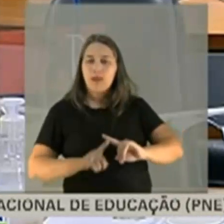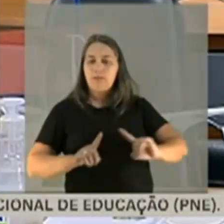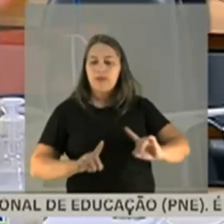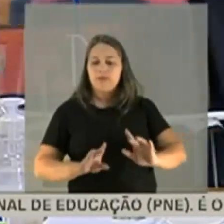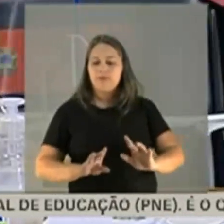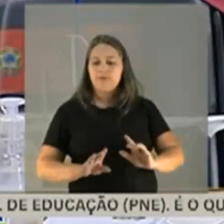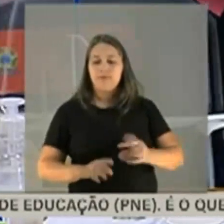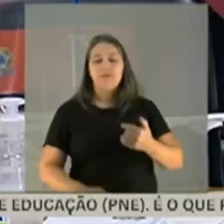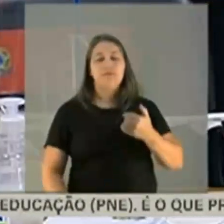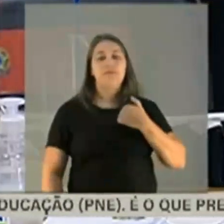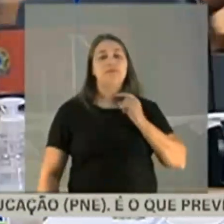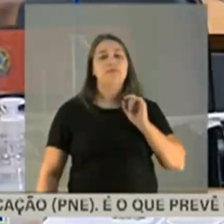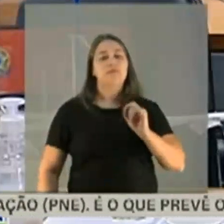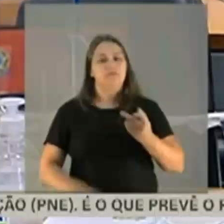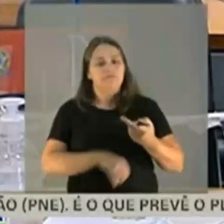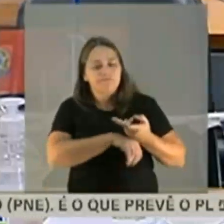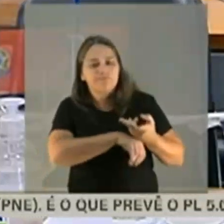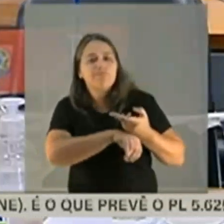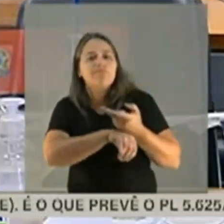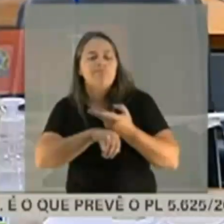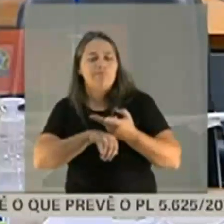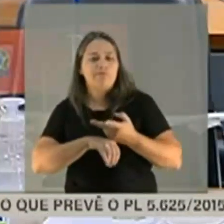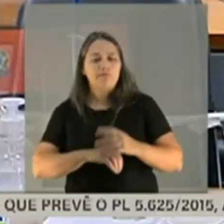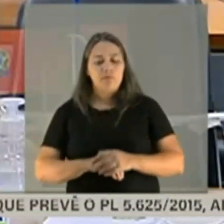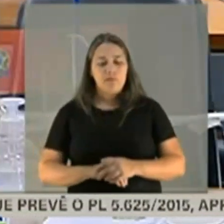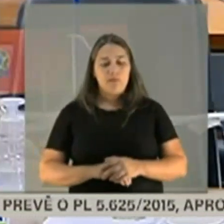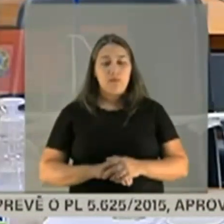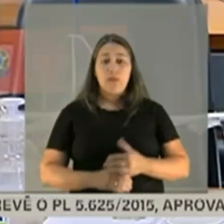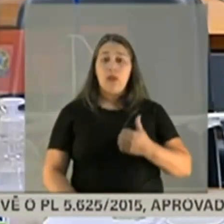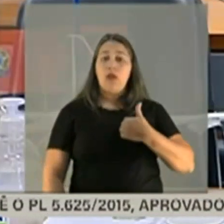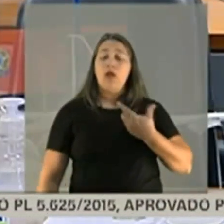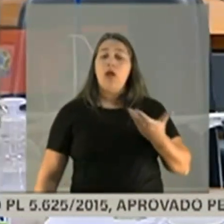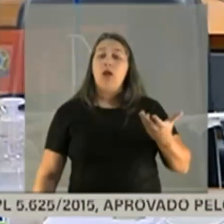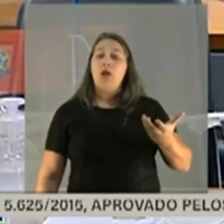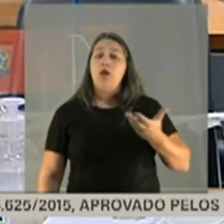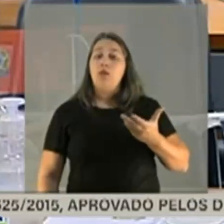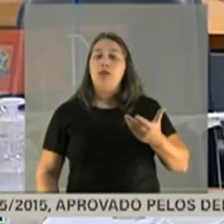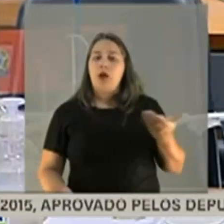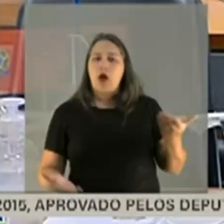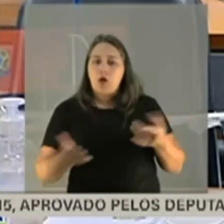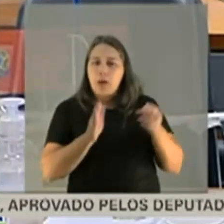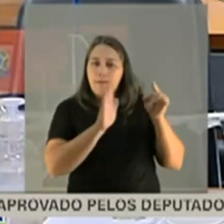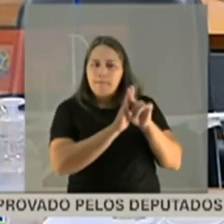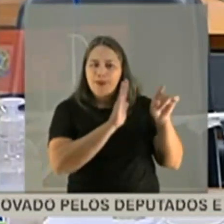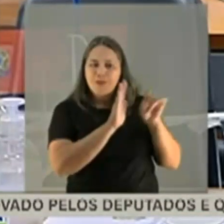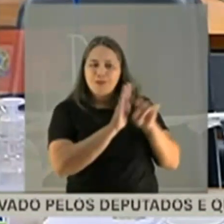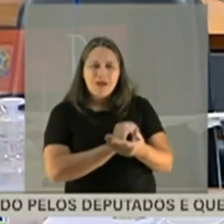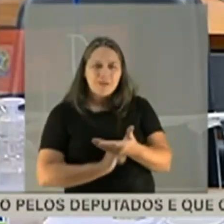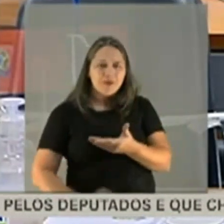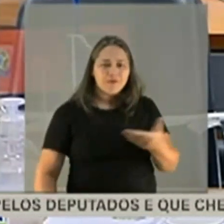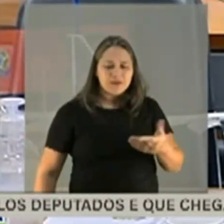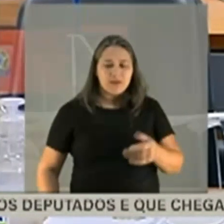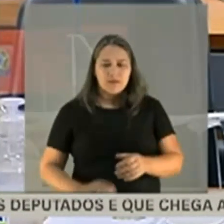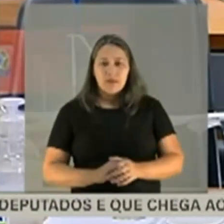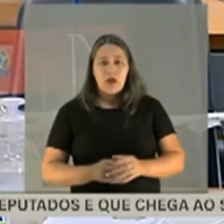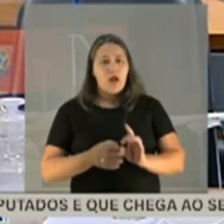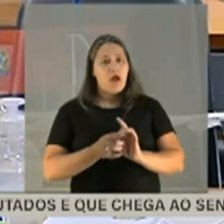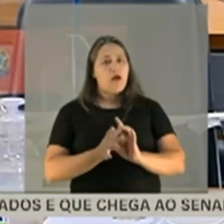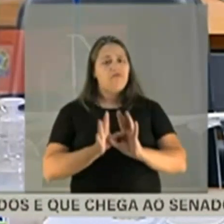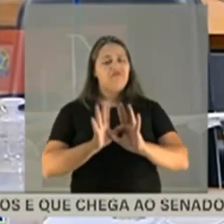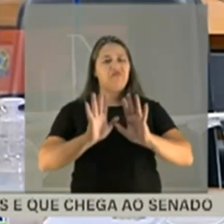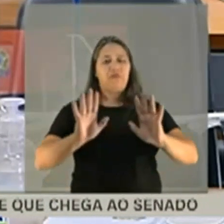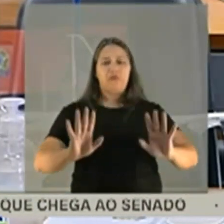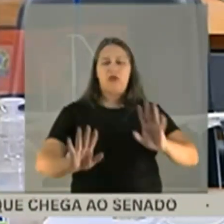fui atrás de procurar. Eu queria fazer perguntas para os senhores, assim, os senhores fiquem à vontade